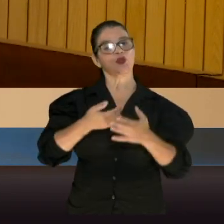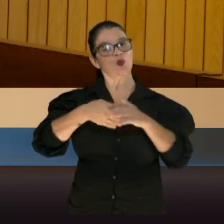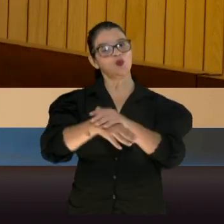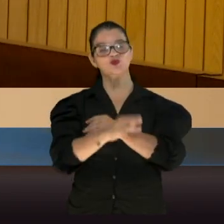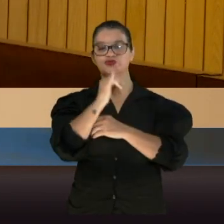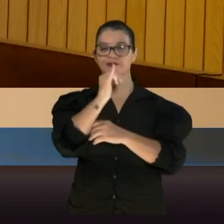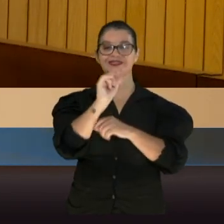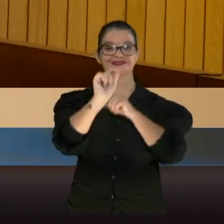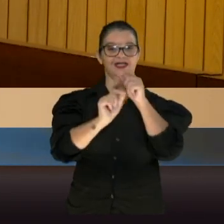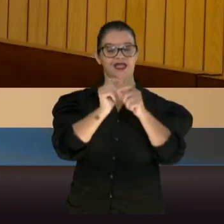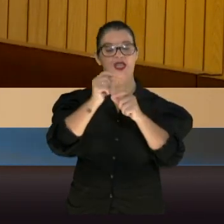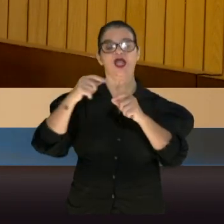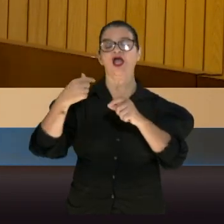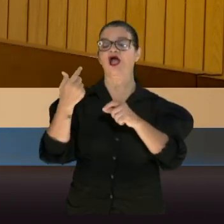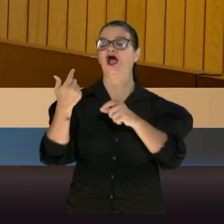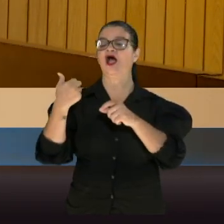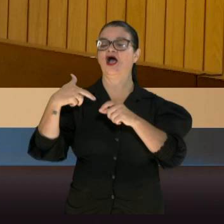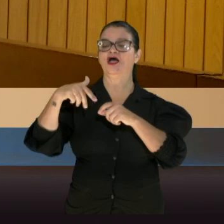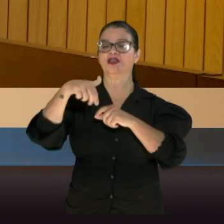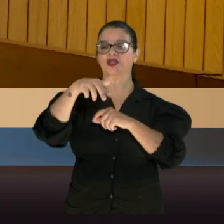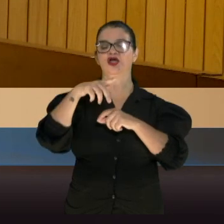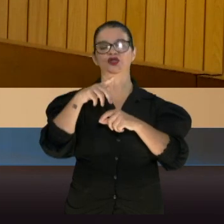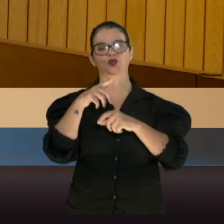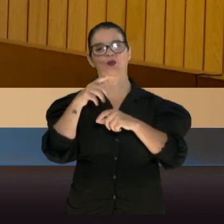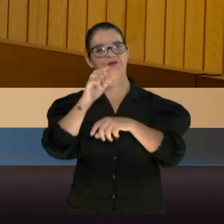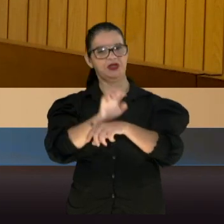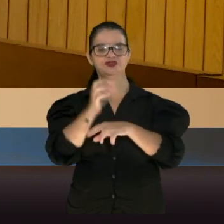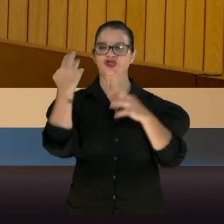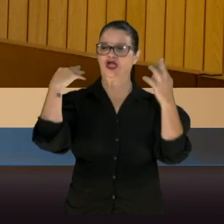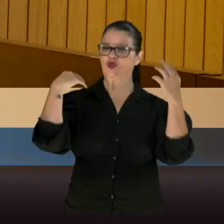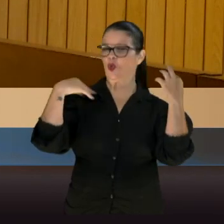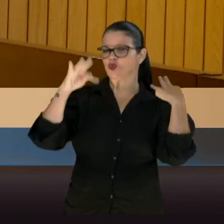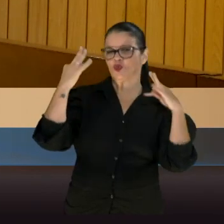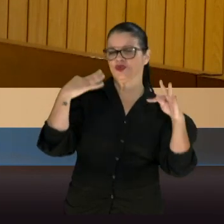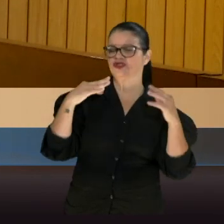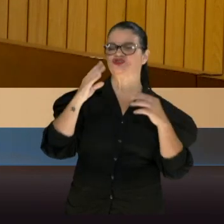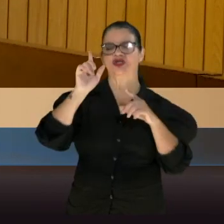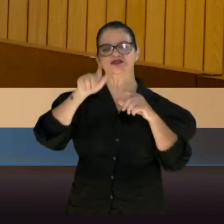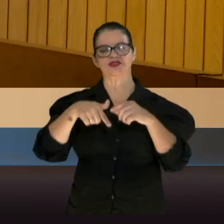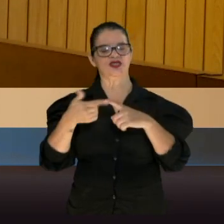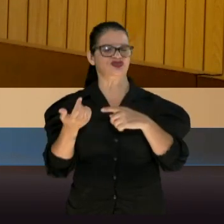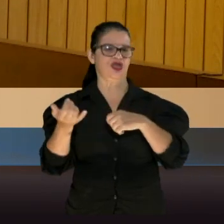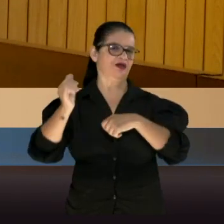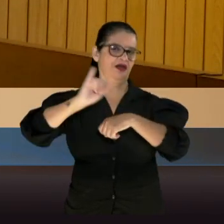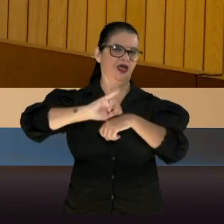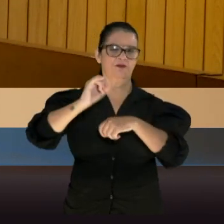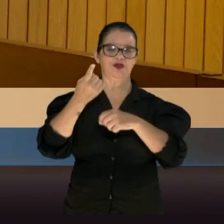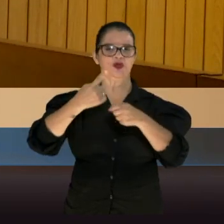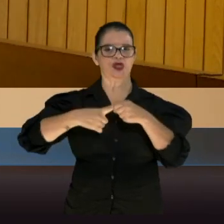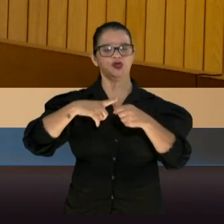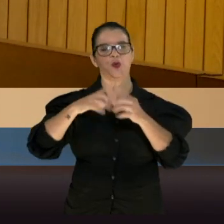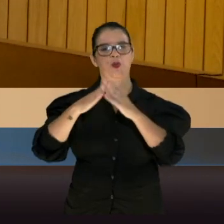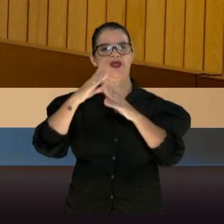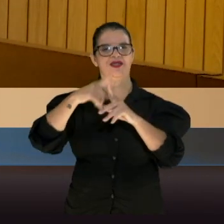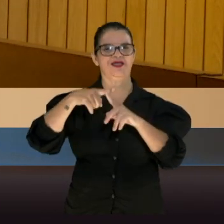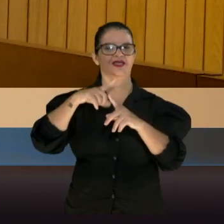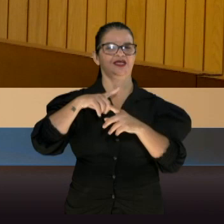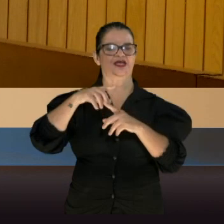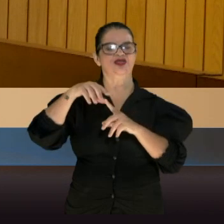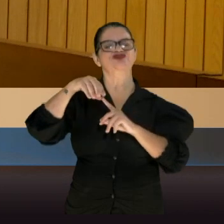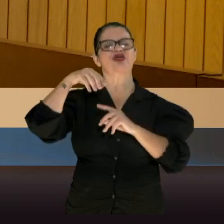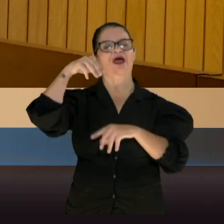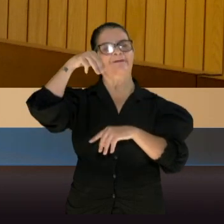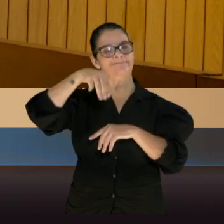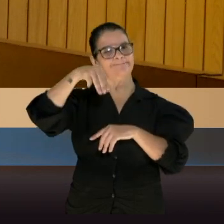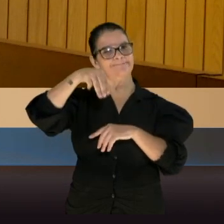que, andando pelo Estado, o turista vai encontrar, seja na capital do interior, uma igreja matriz, né, uma igreja católica,